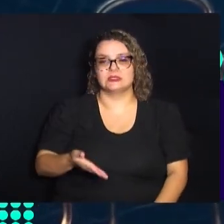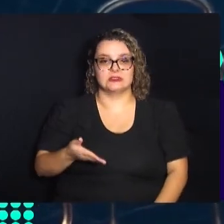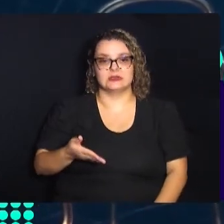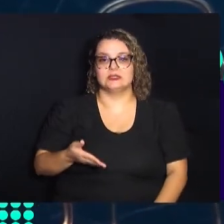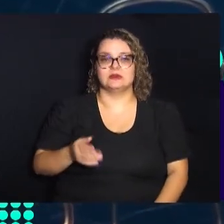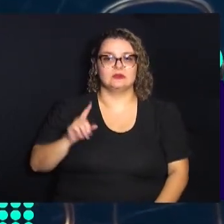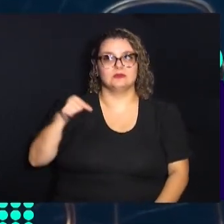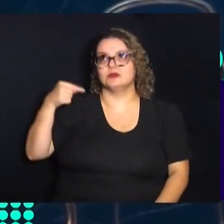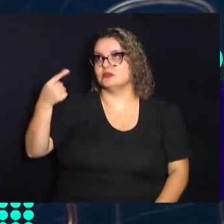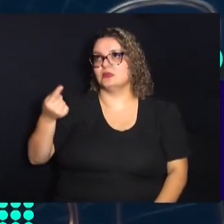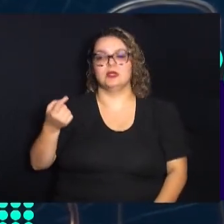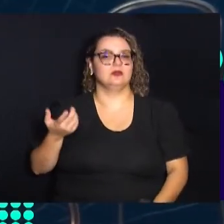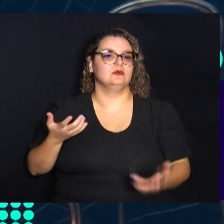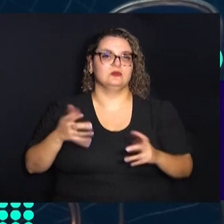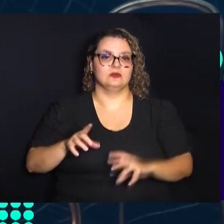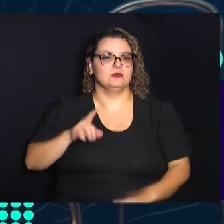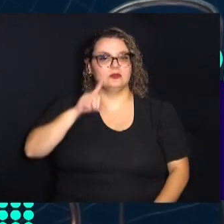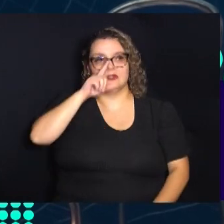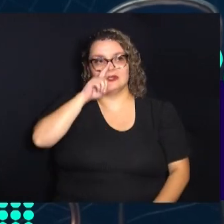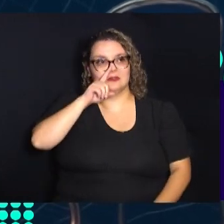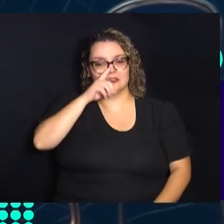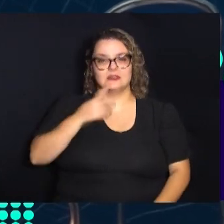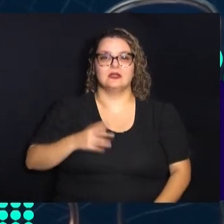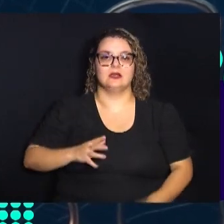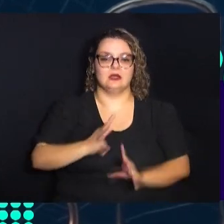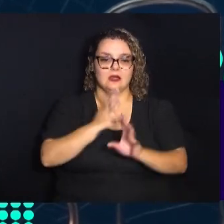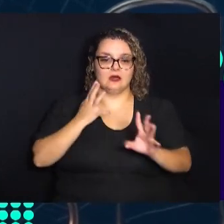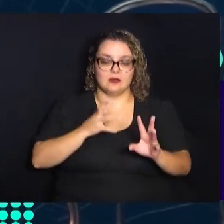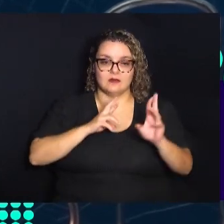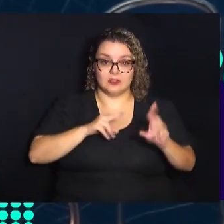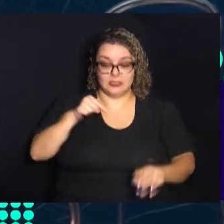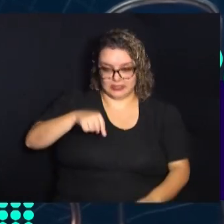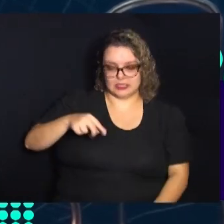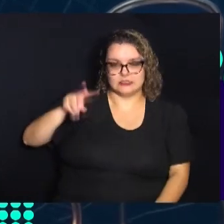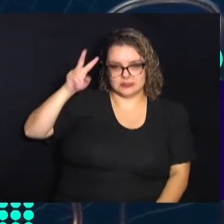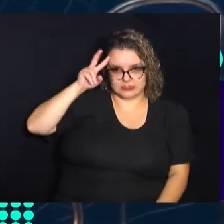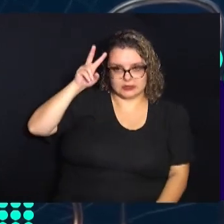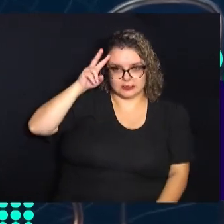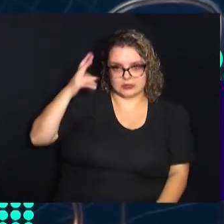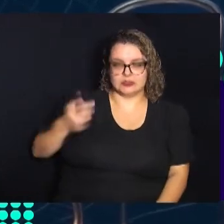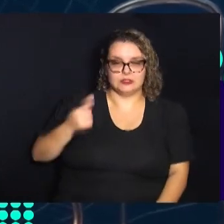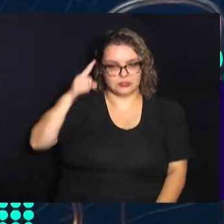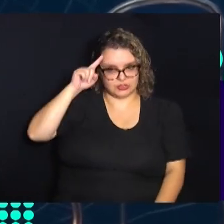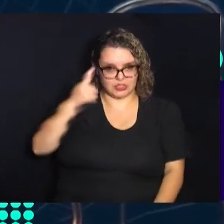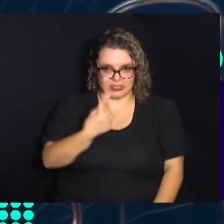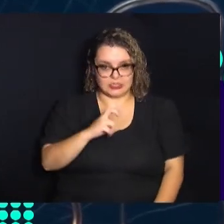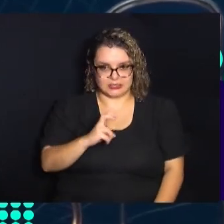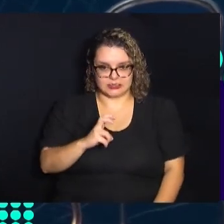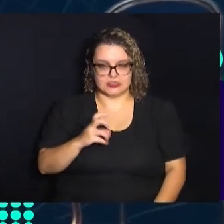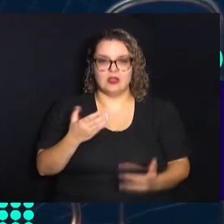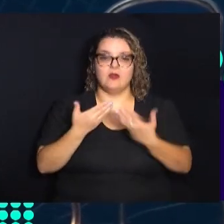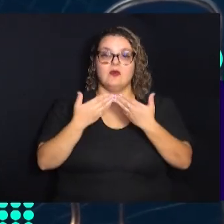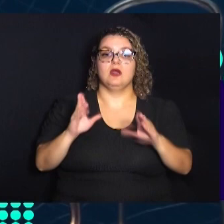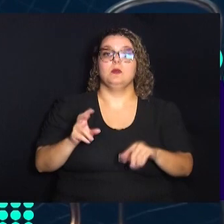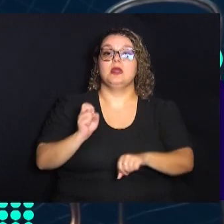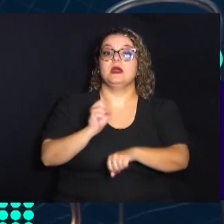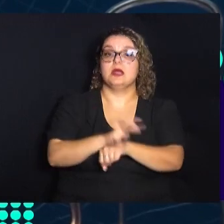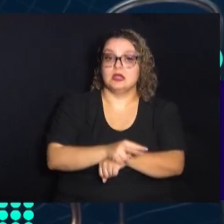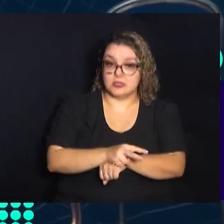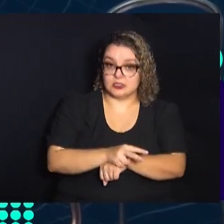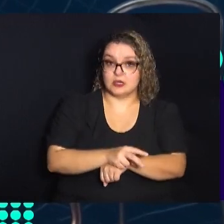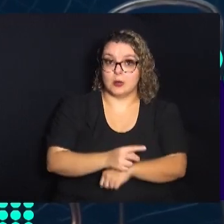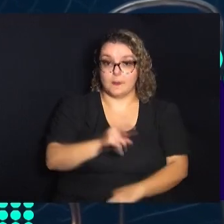consegui vir, sou de fora, não quero arriscar a fila da esperança. Na segunda agora, dia 15, vai abrir